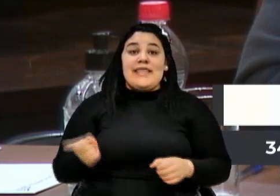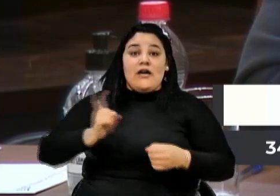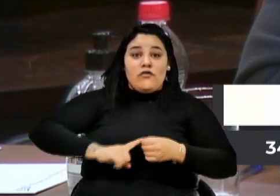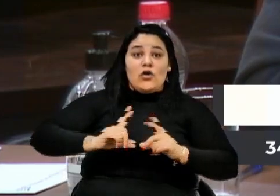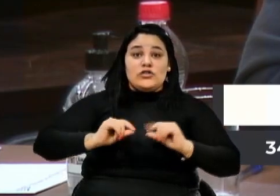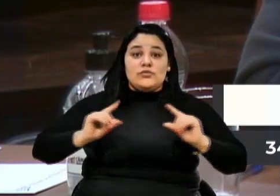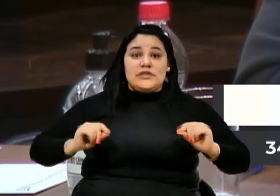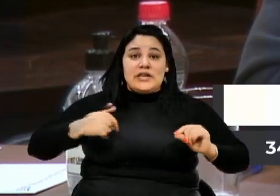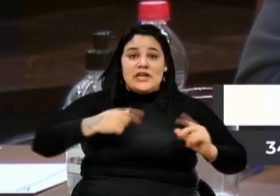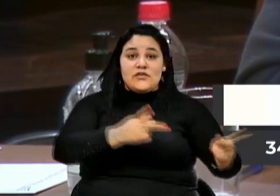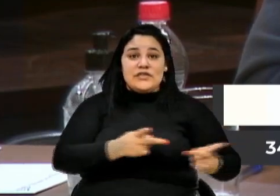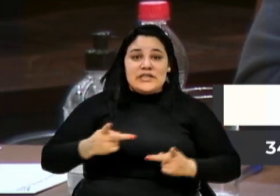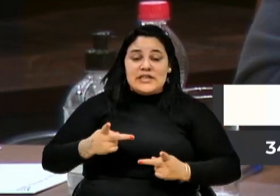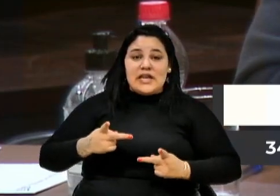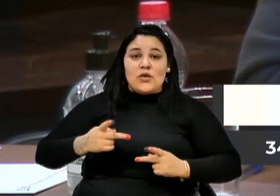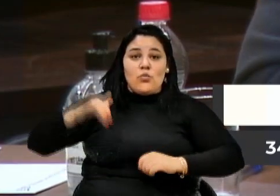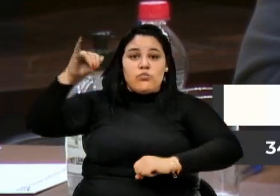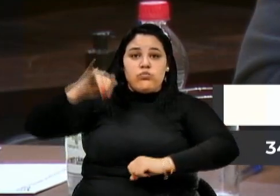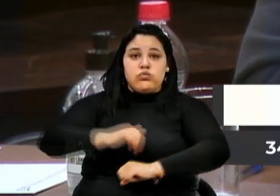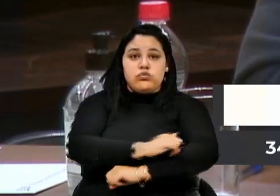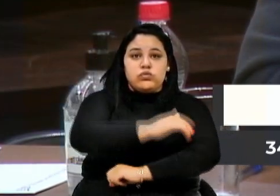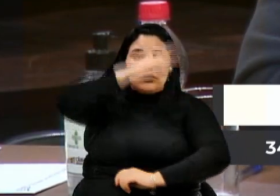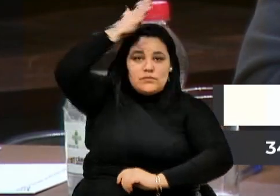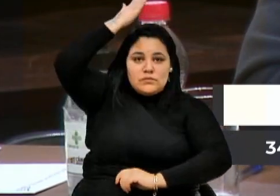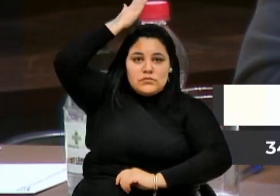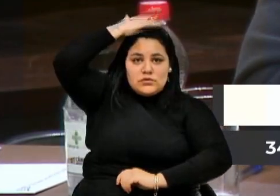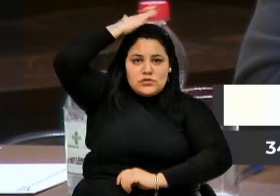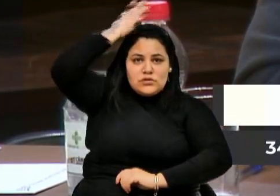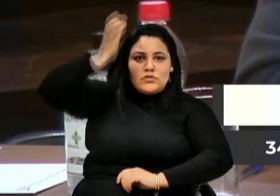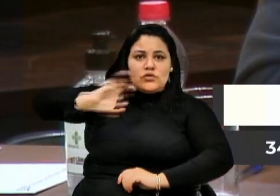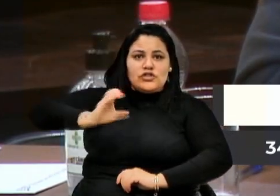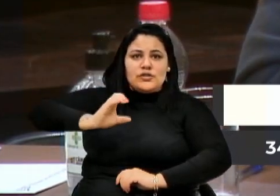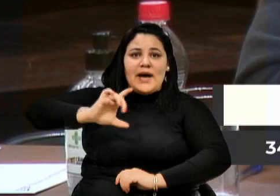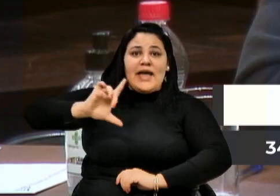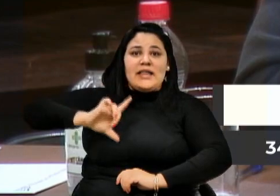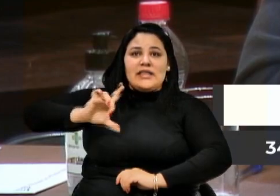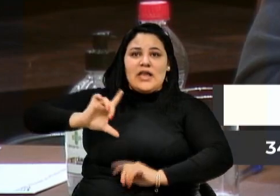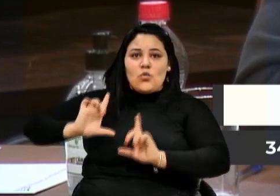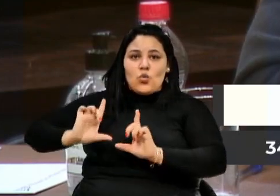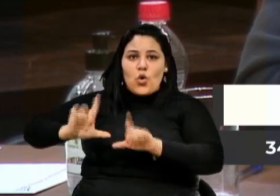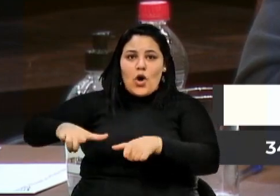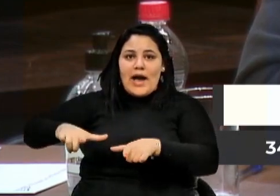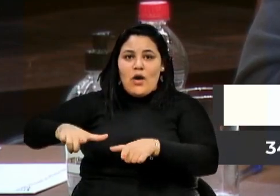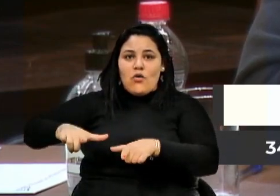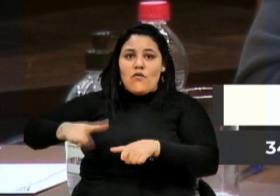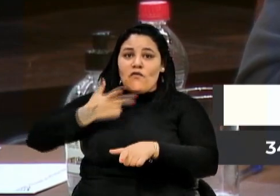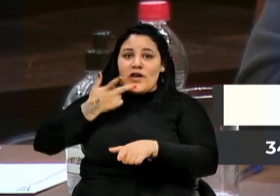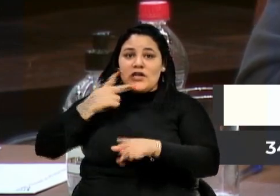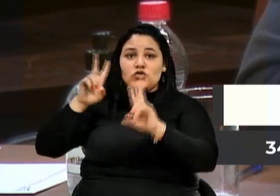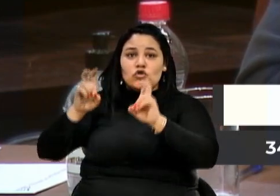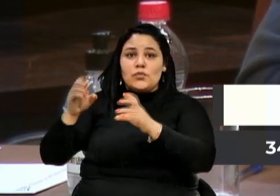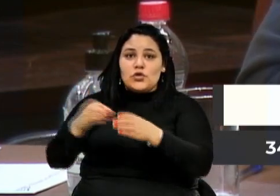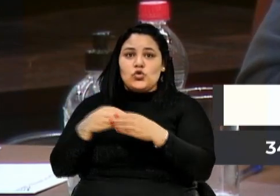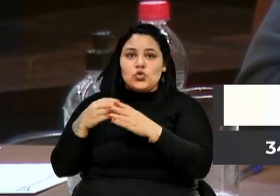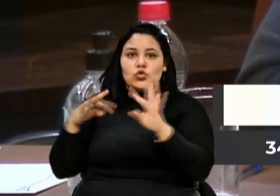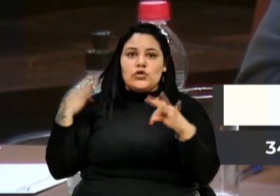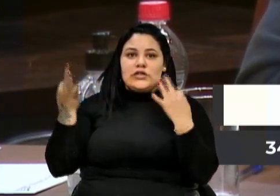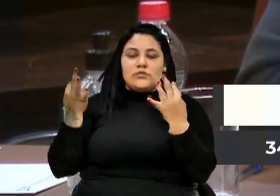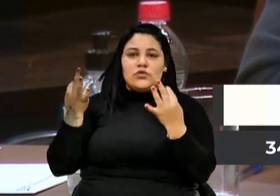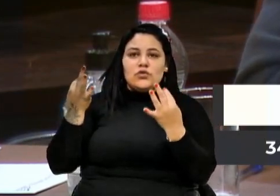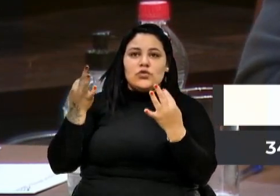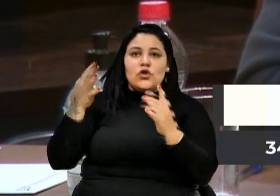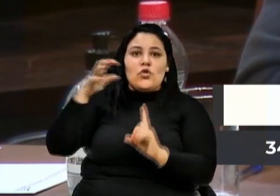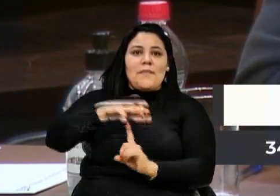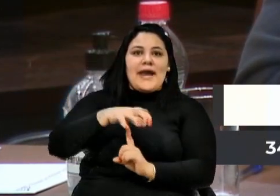no aeroporto de Curitiba. Lá tem um guichê que é metade do saguão do aeroporto, que fala sobre o turismo do Paraná. As